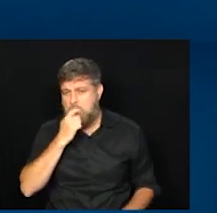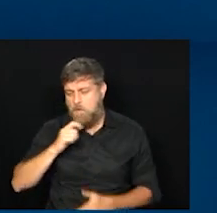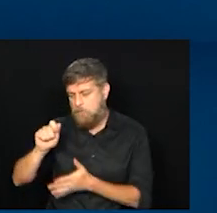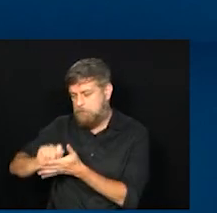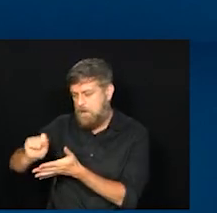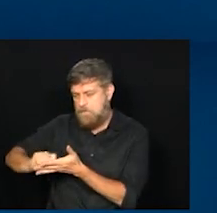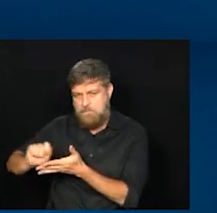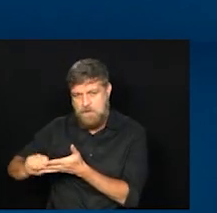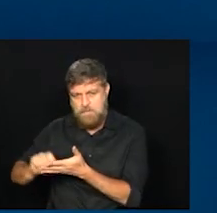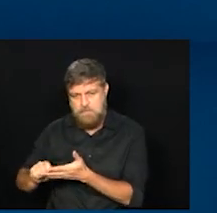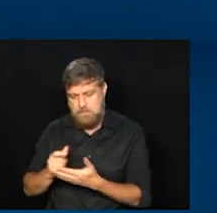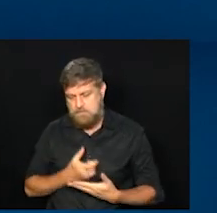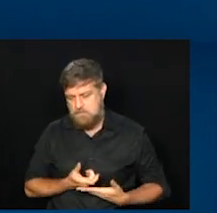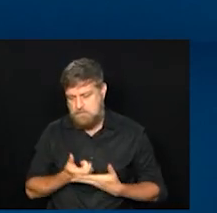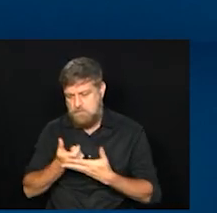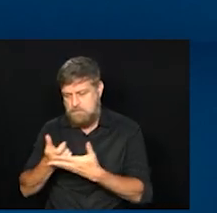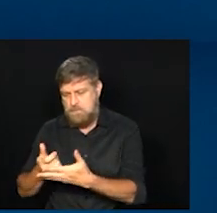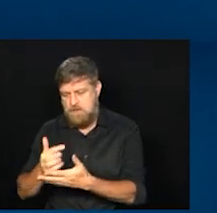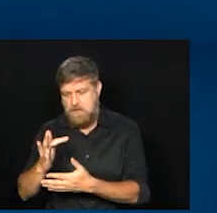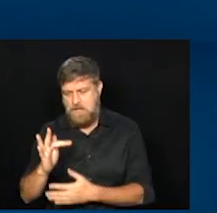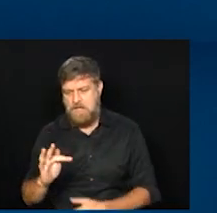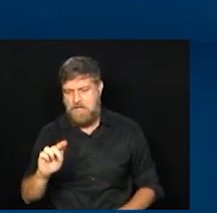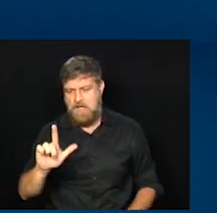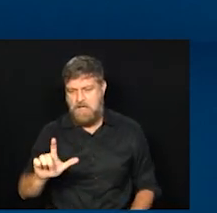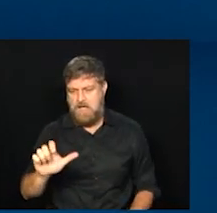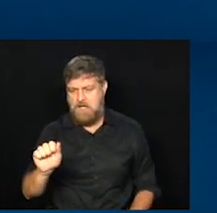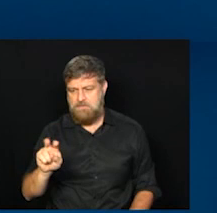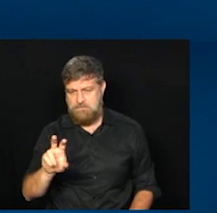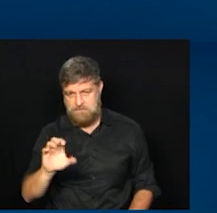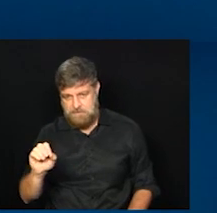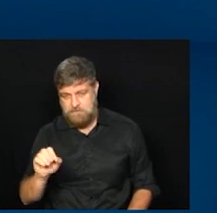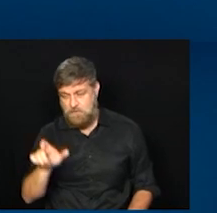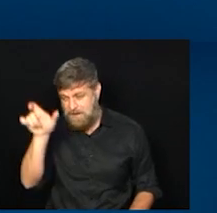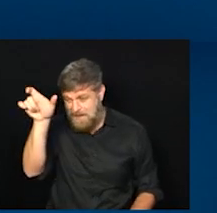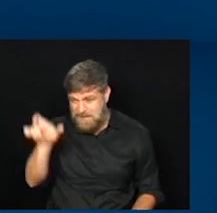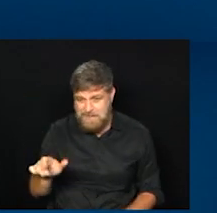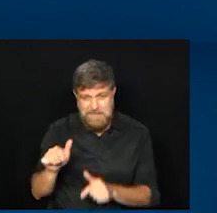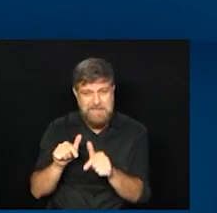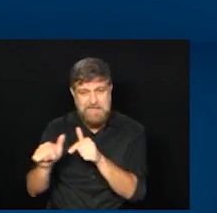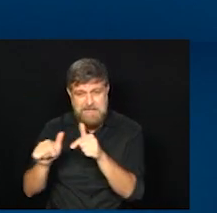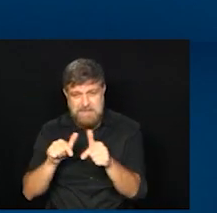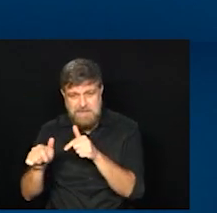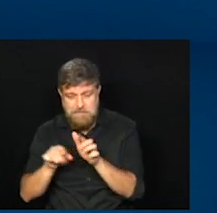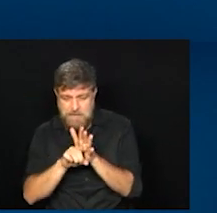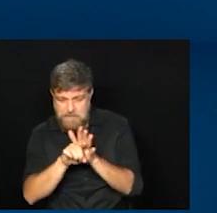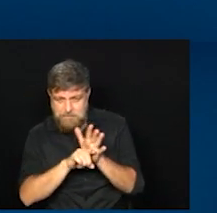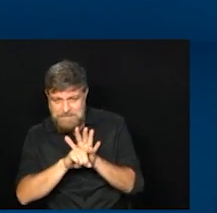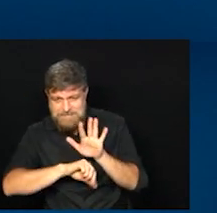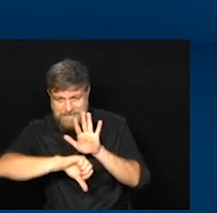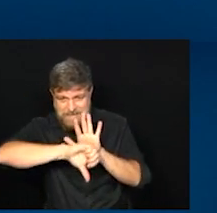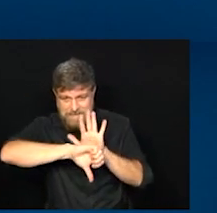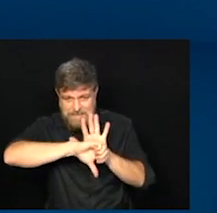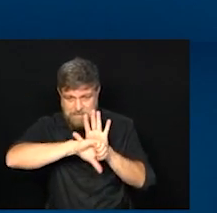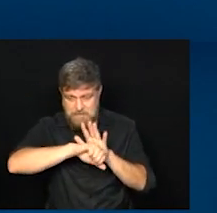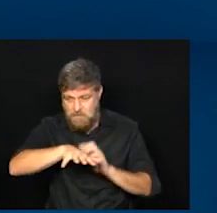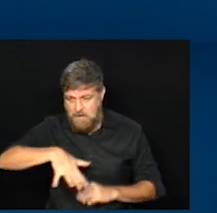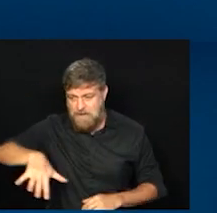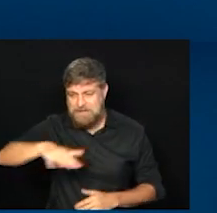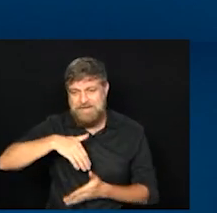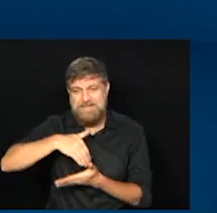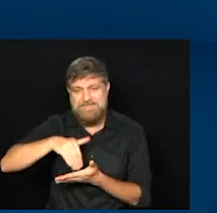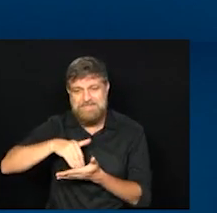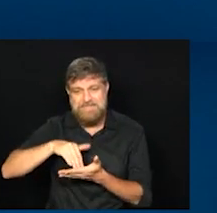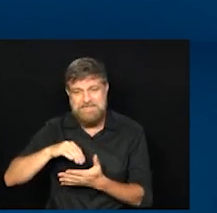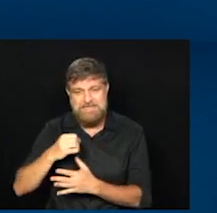mesma honraria a Flávio Yoshida. Yoshida atua como perito criminal pela Secretaria de Segurança Pública de